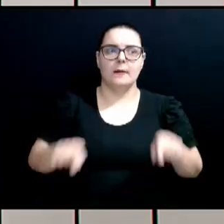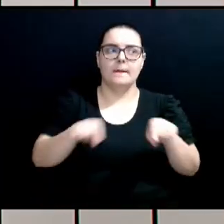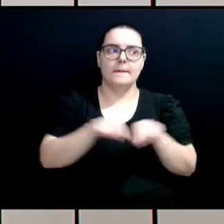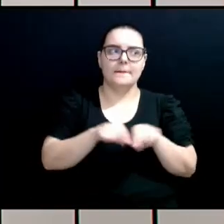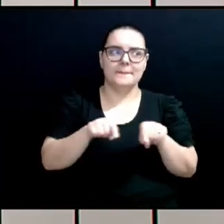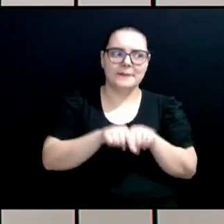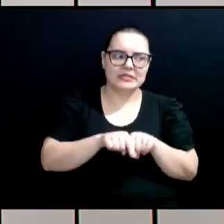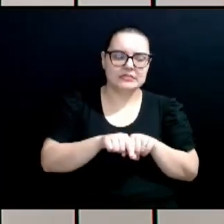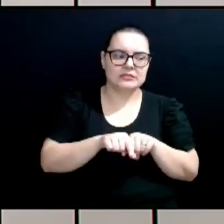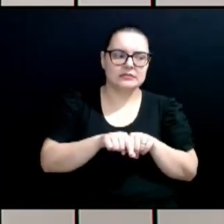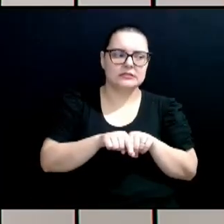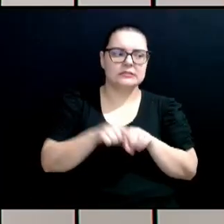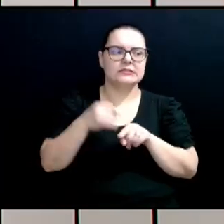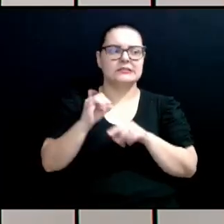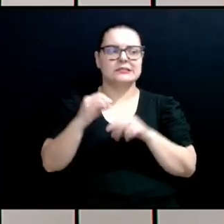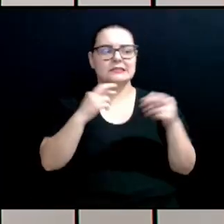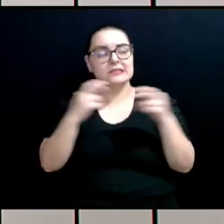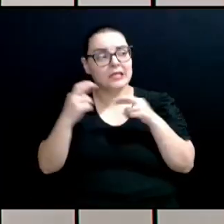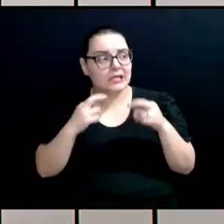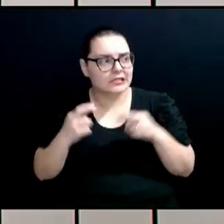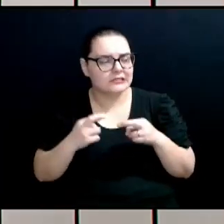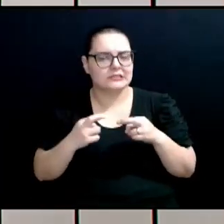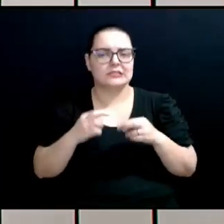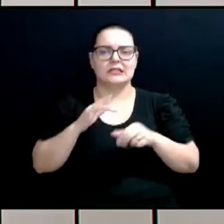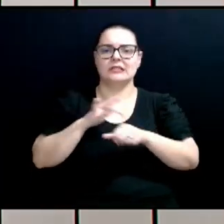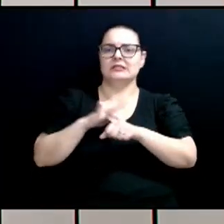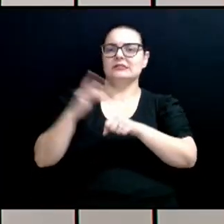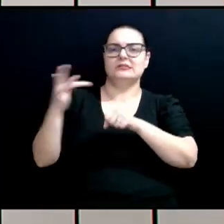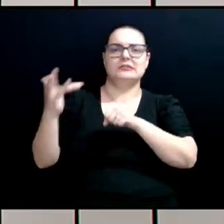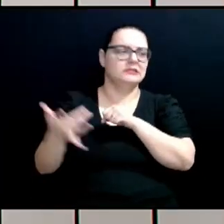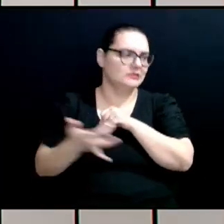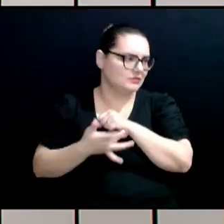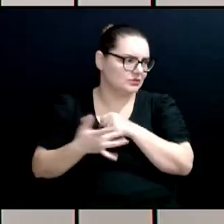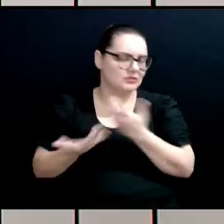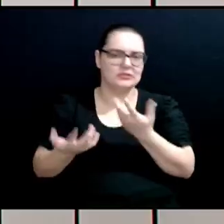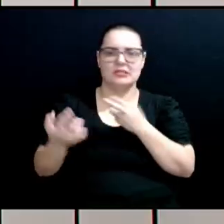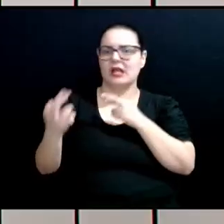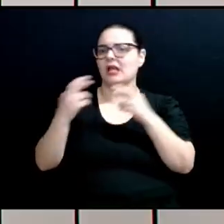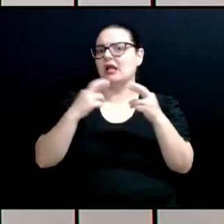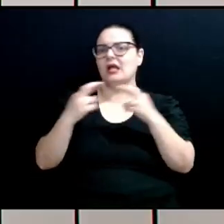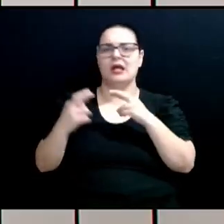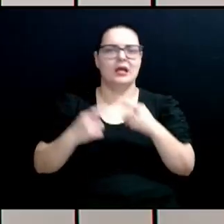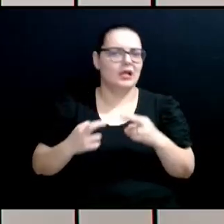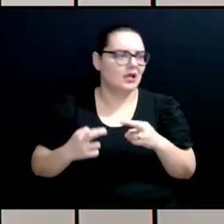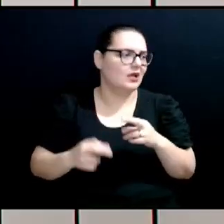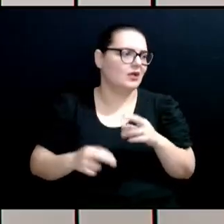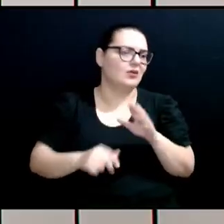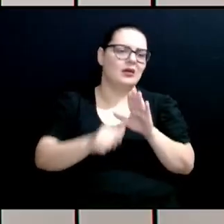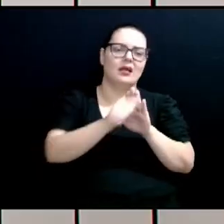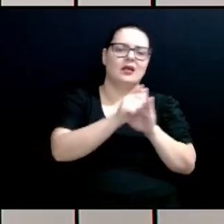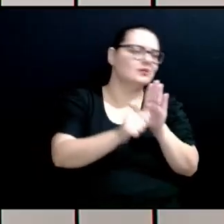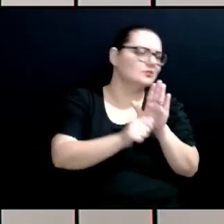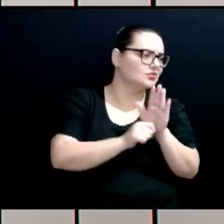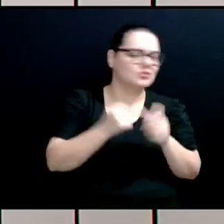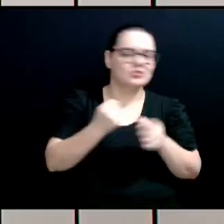gente analisa as redes sociais, se a gente analisa mesmo artigos e até algumas